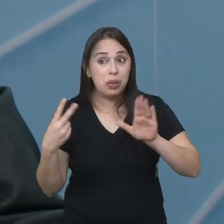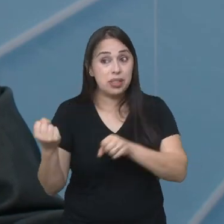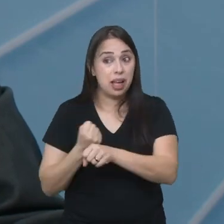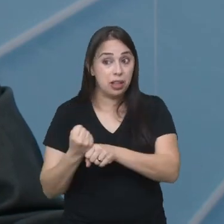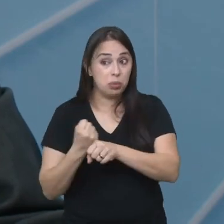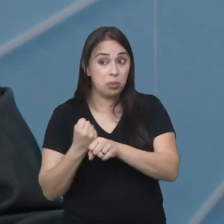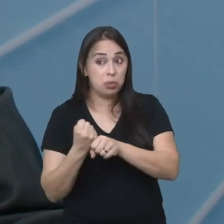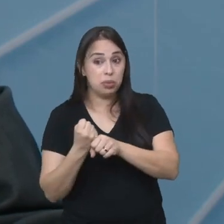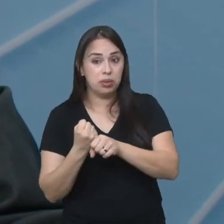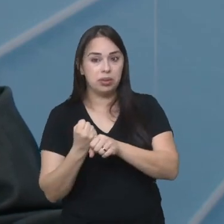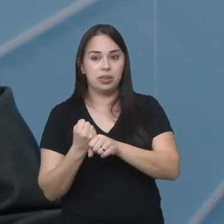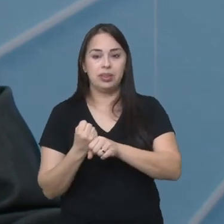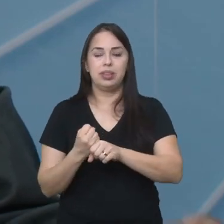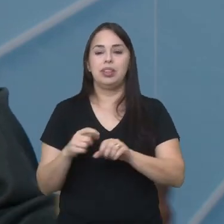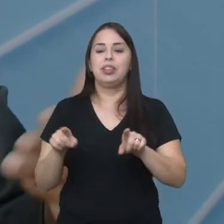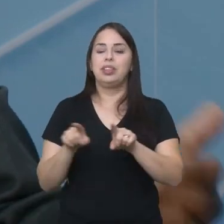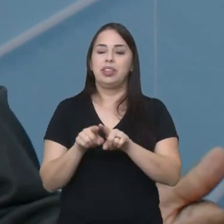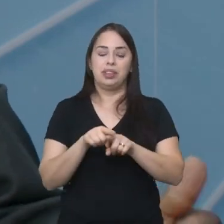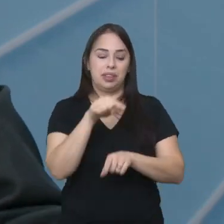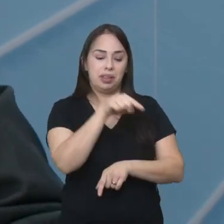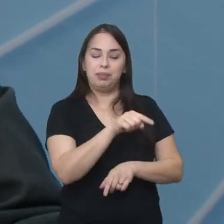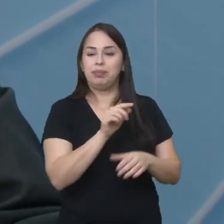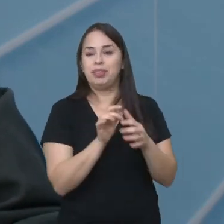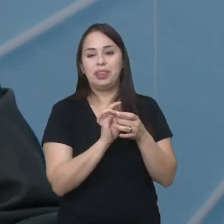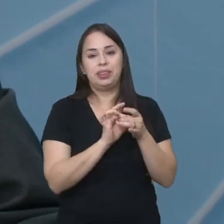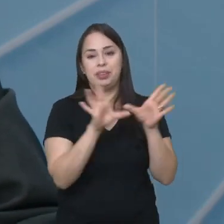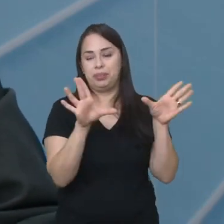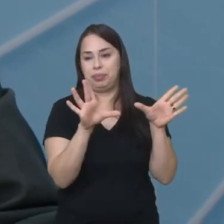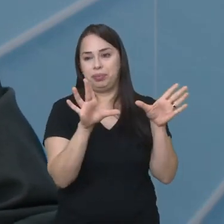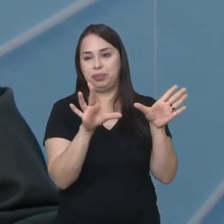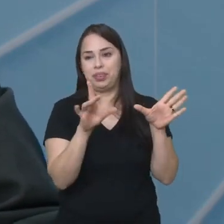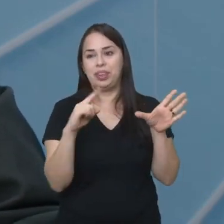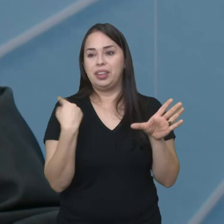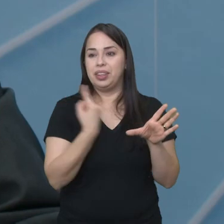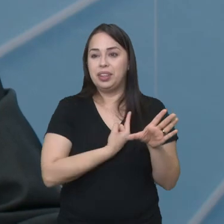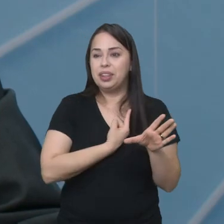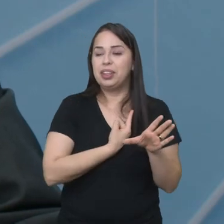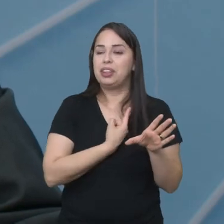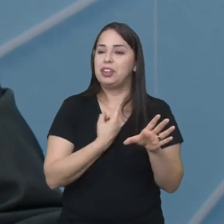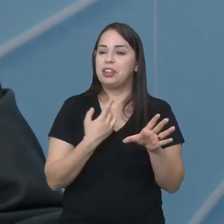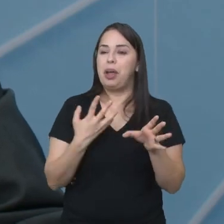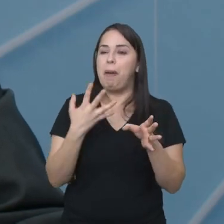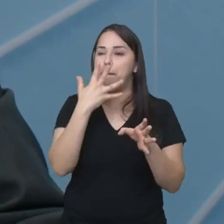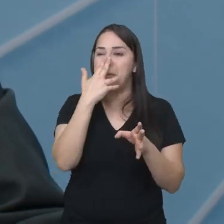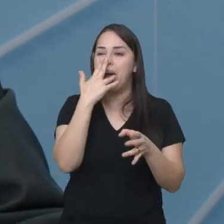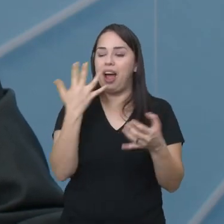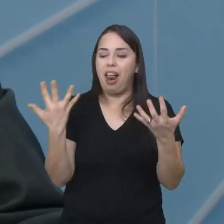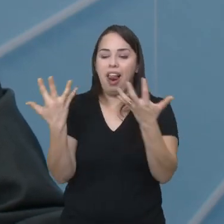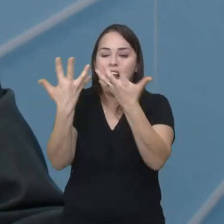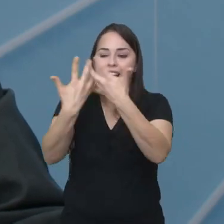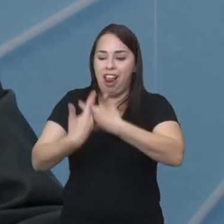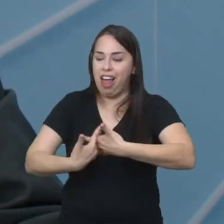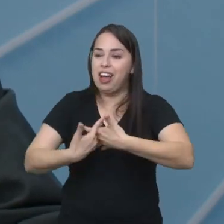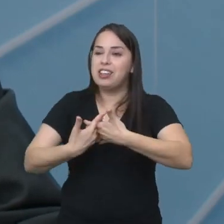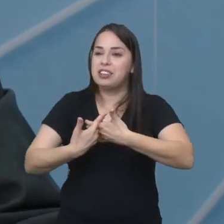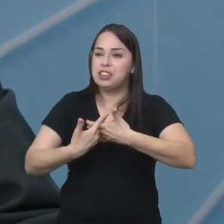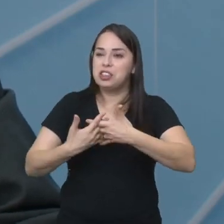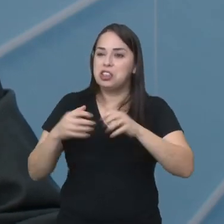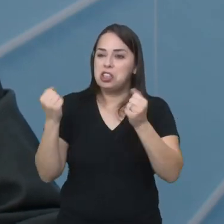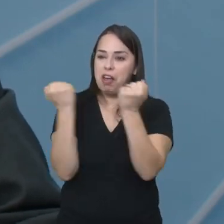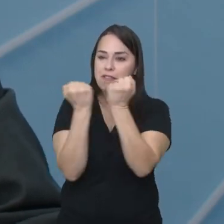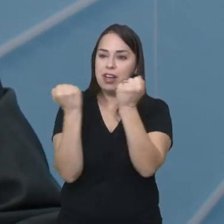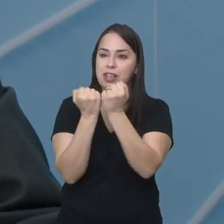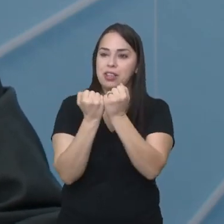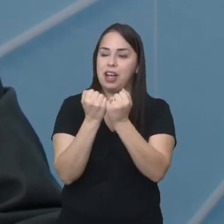está à disposição e que a gente faz parte dessa engrenagem em defesa dos direitos da criança e do adolescente. Lembrando um pouco